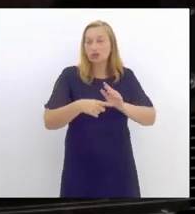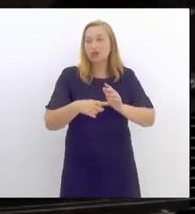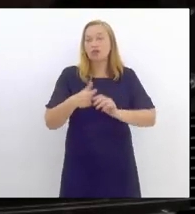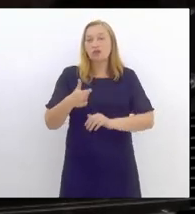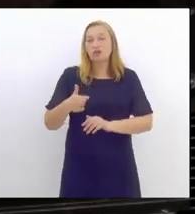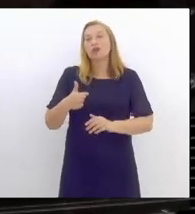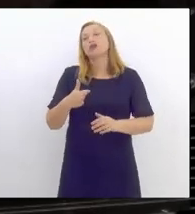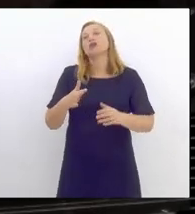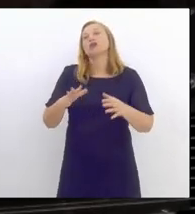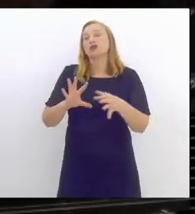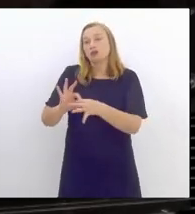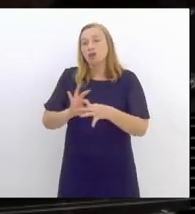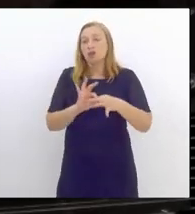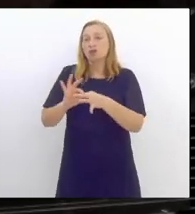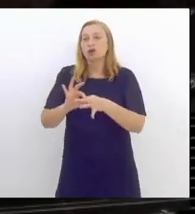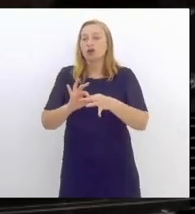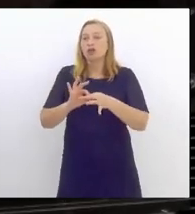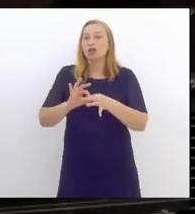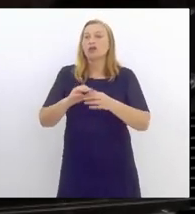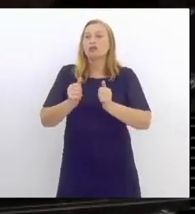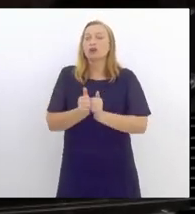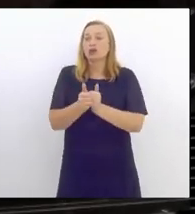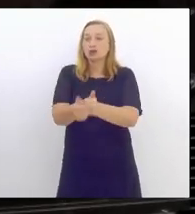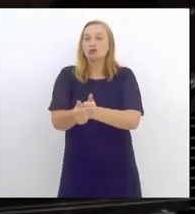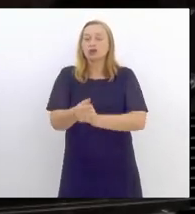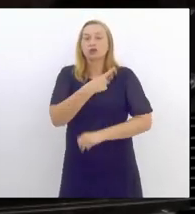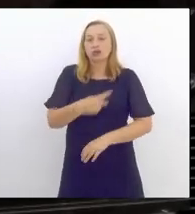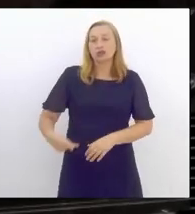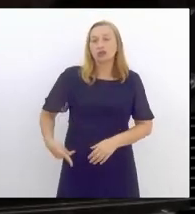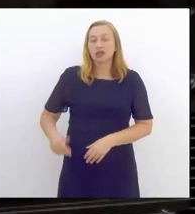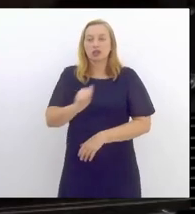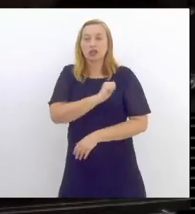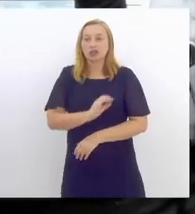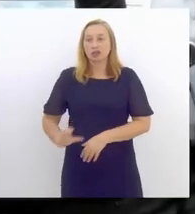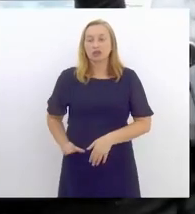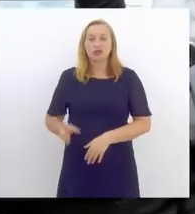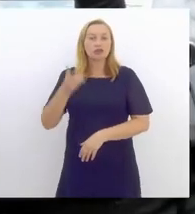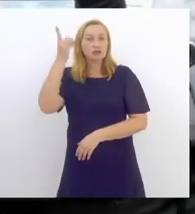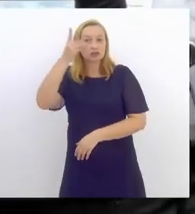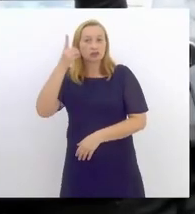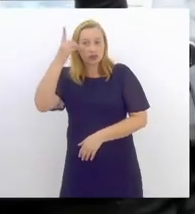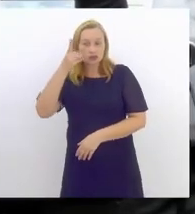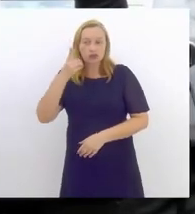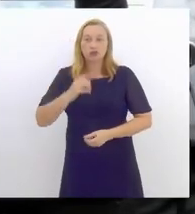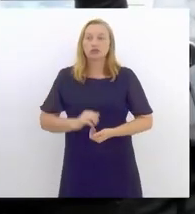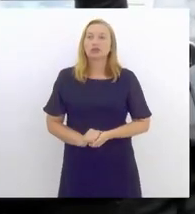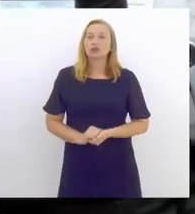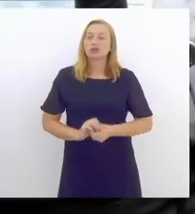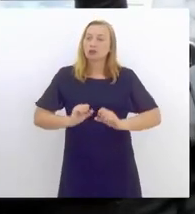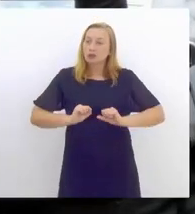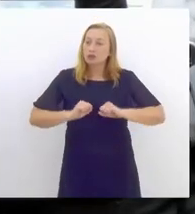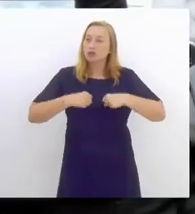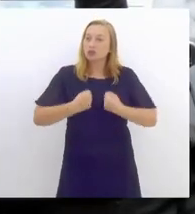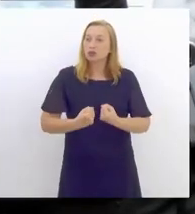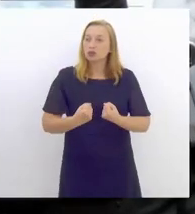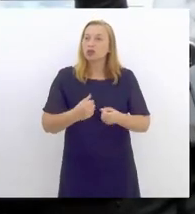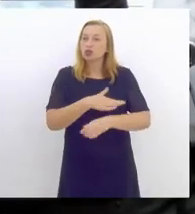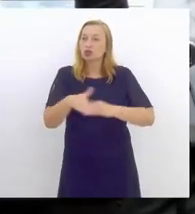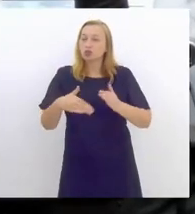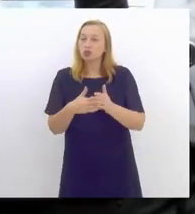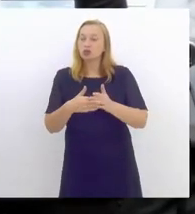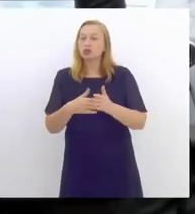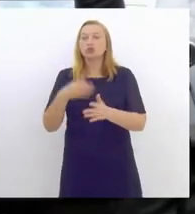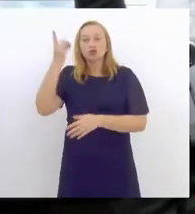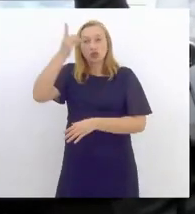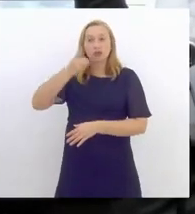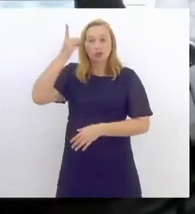pela condução do presidente dessa casa, deputado André Siciliano, e o empenho incansável de todos os deputados e deputadas